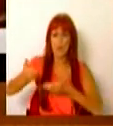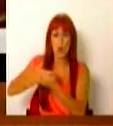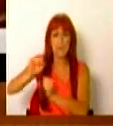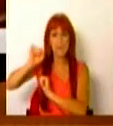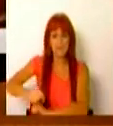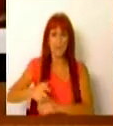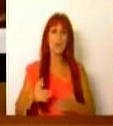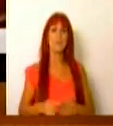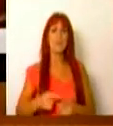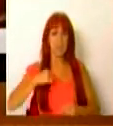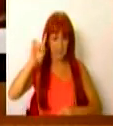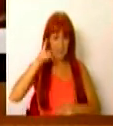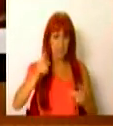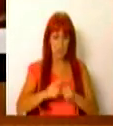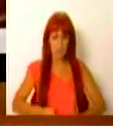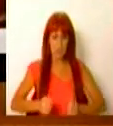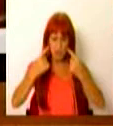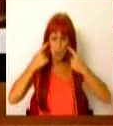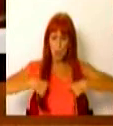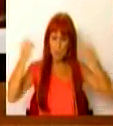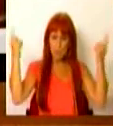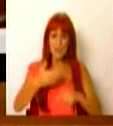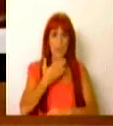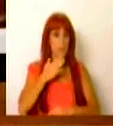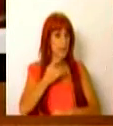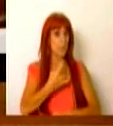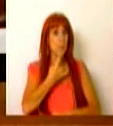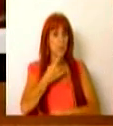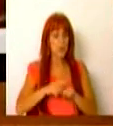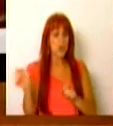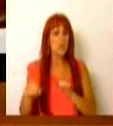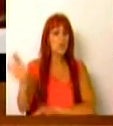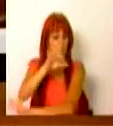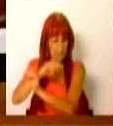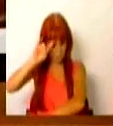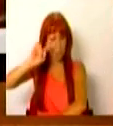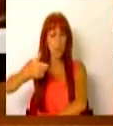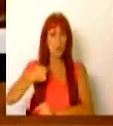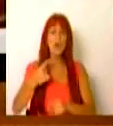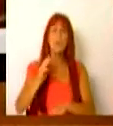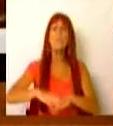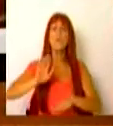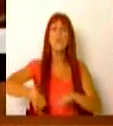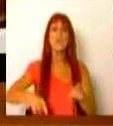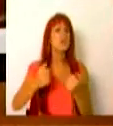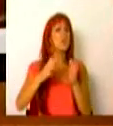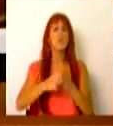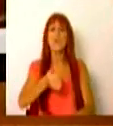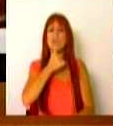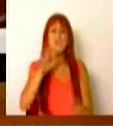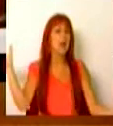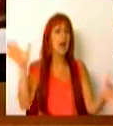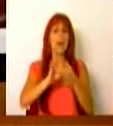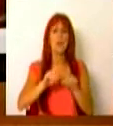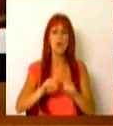economia. Sabemos que o investimento público depende em larga escala dos fundos comunitários, razão pela qual todas as decisões